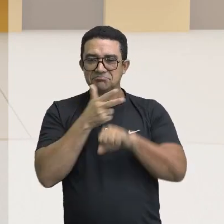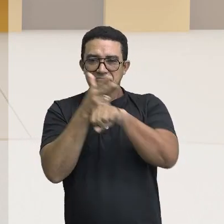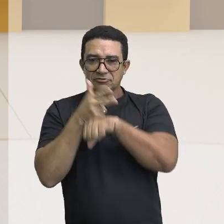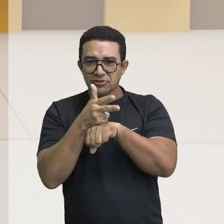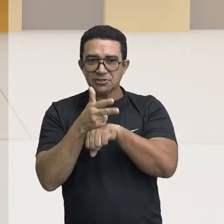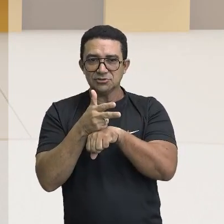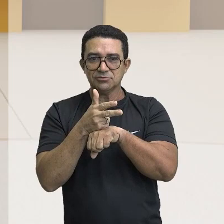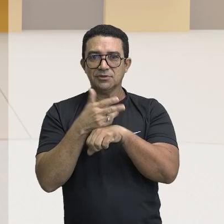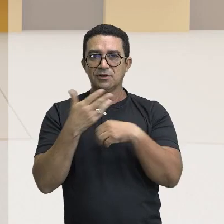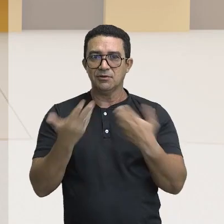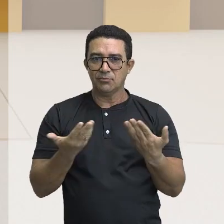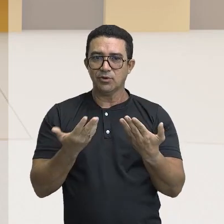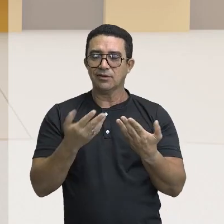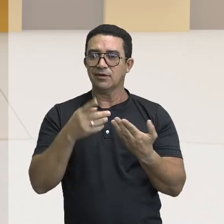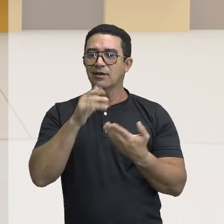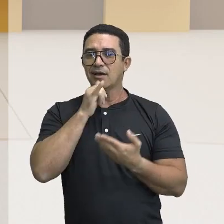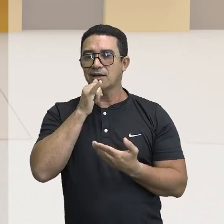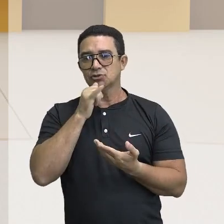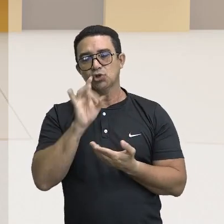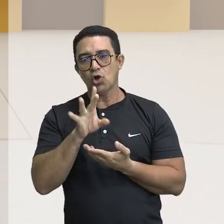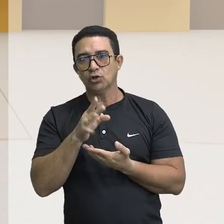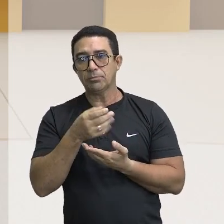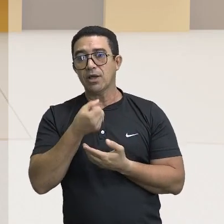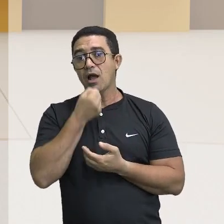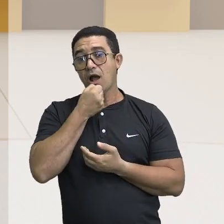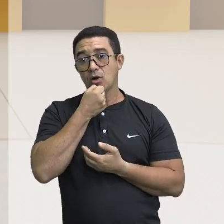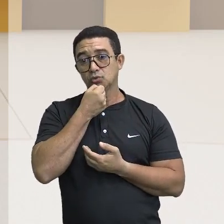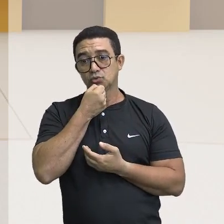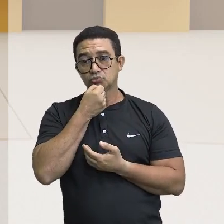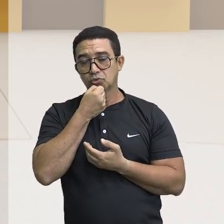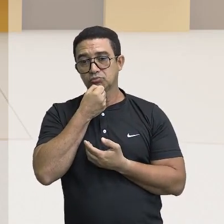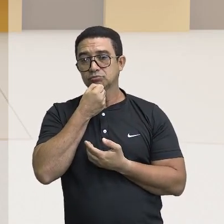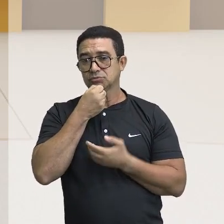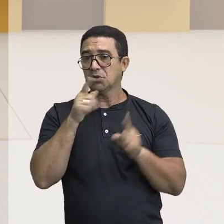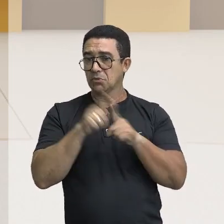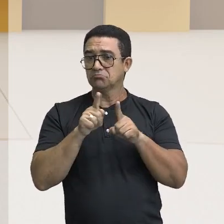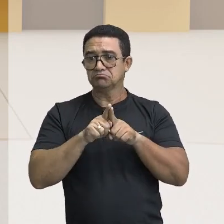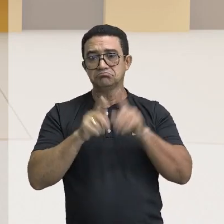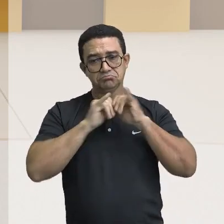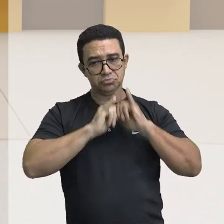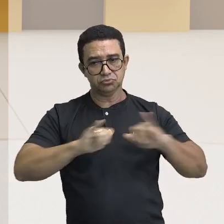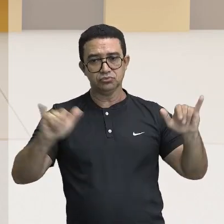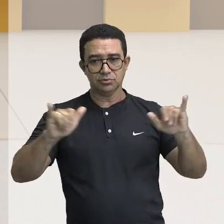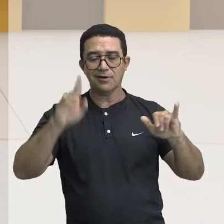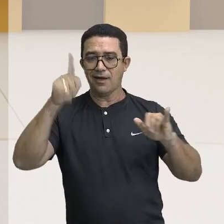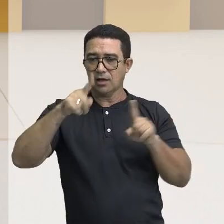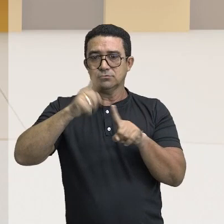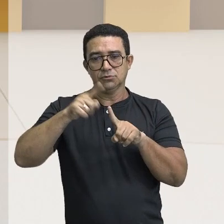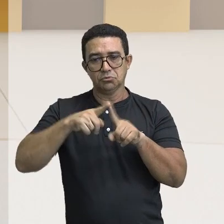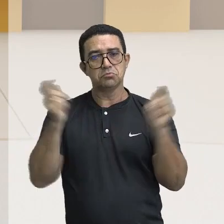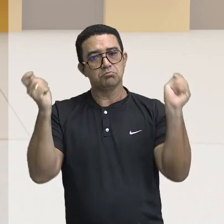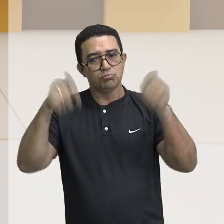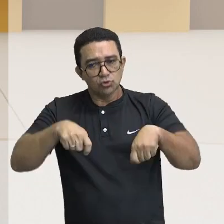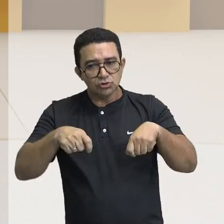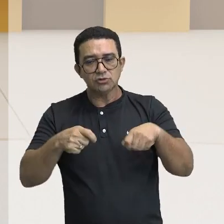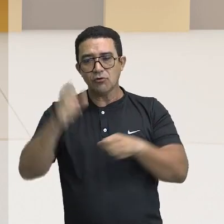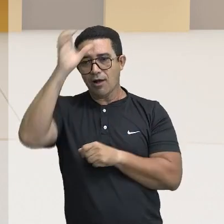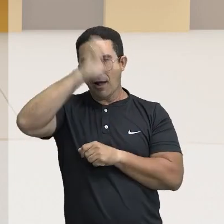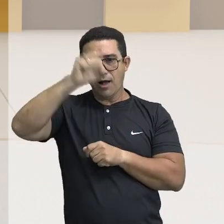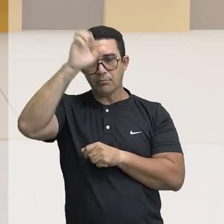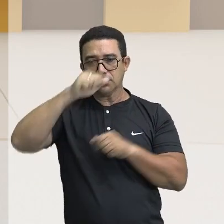ser apenas um arquivo de áudio, fica mais fácil também de fazer a divulgação. Também é um meio que a gente pode usar para